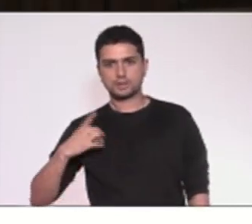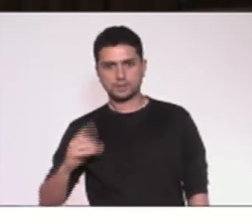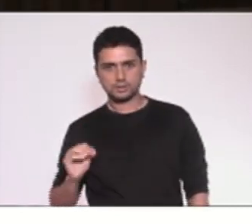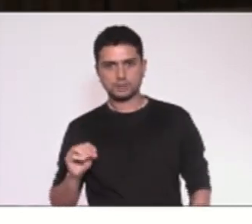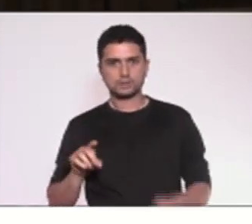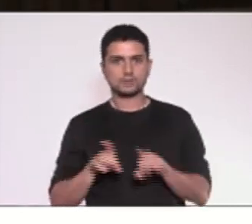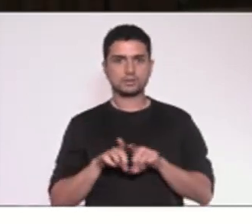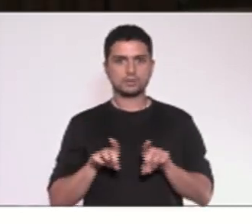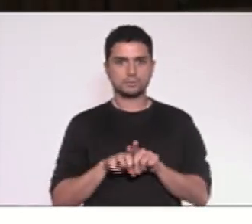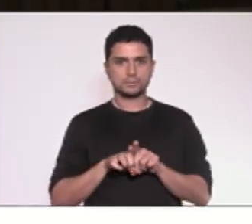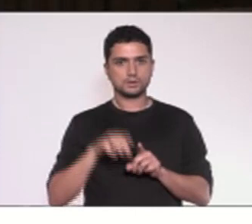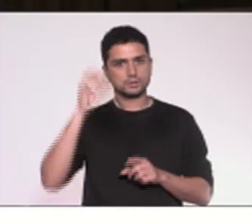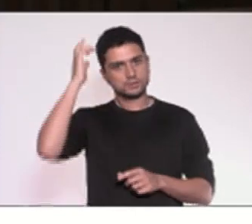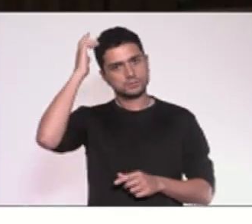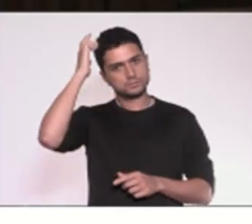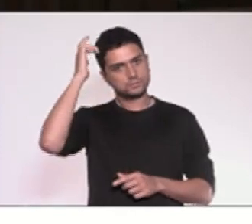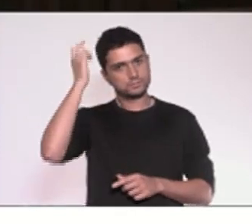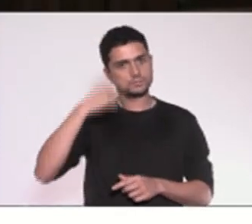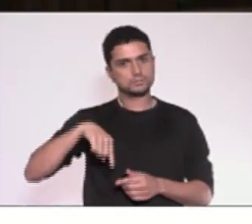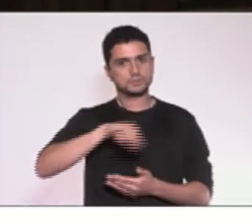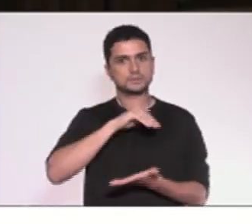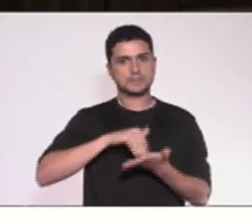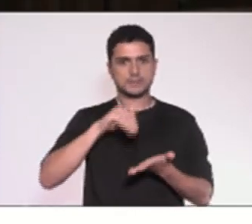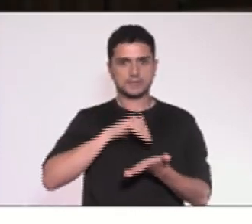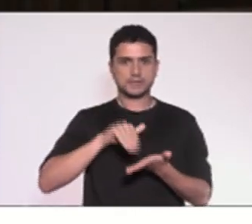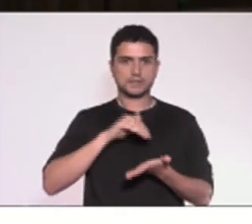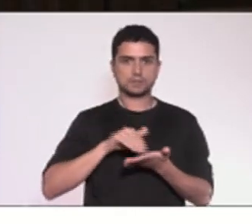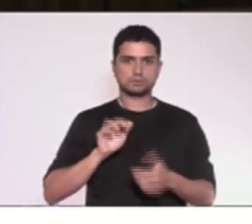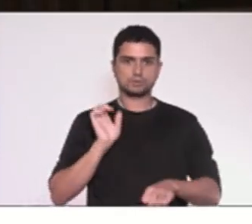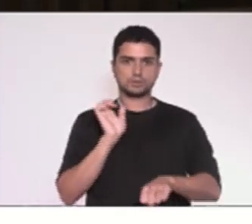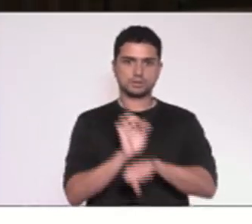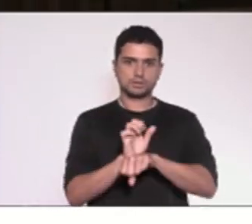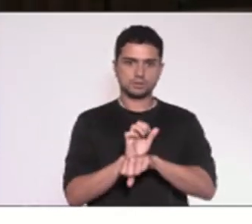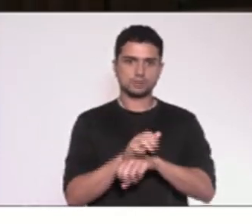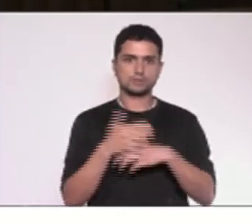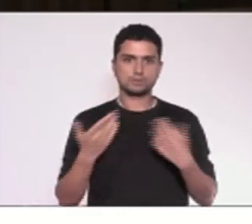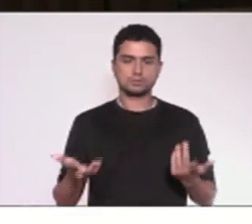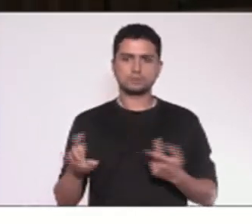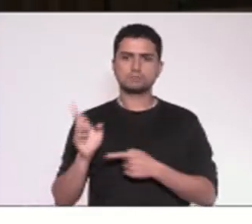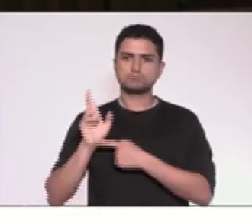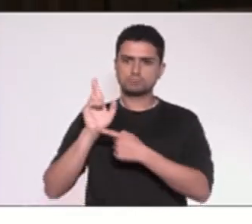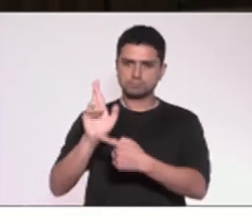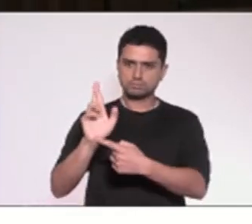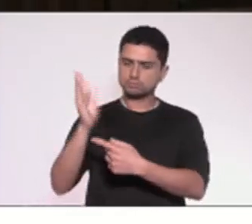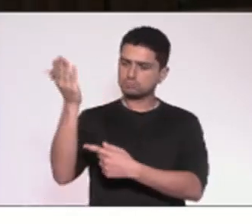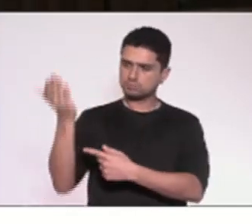Excelentíssimos senhores secretários de Estado, em nome de quem eu cumprimento todos os secretários presentes.